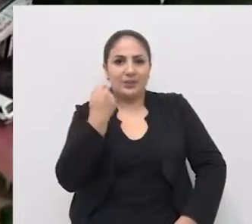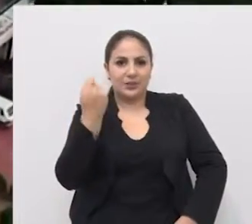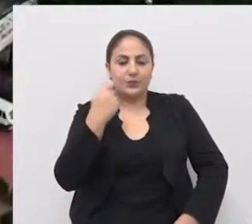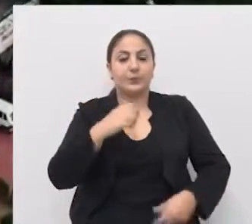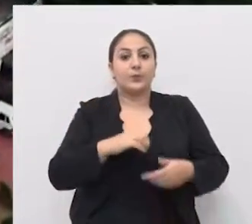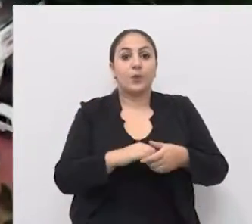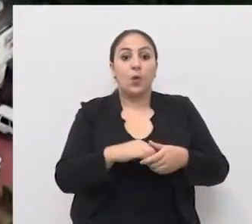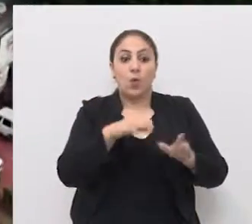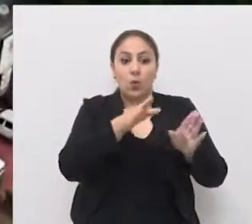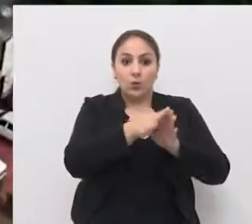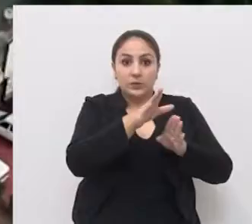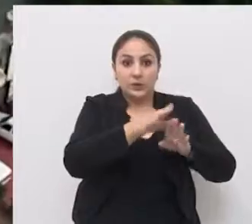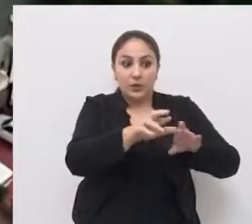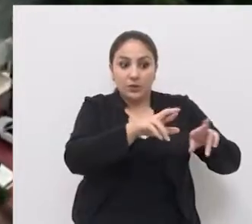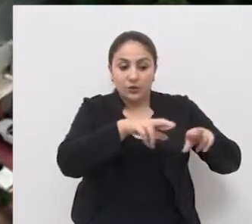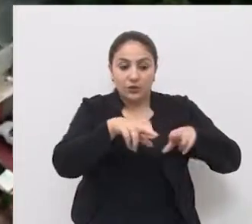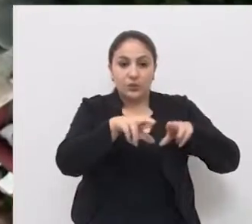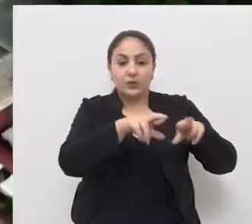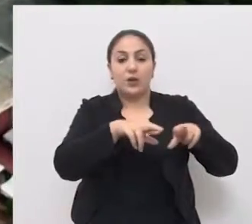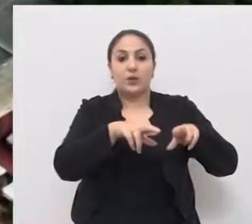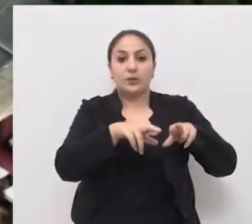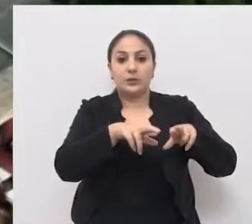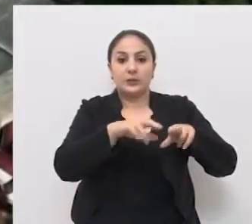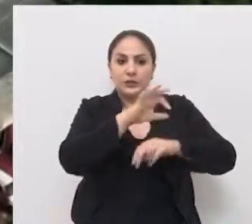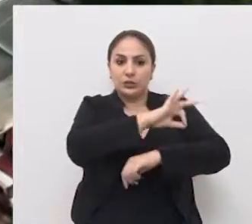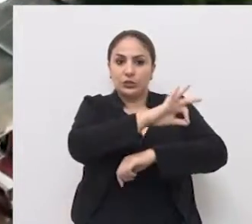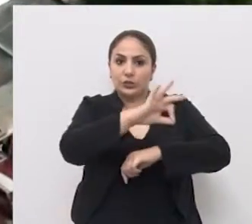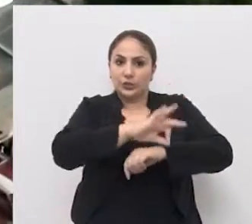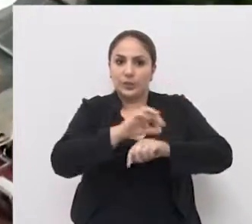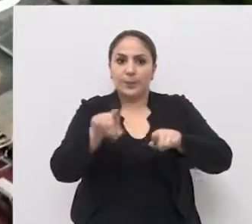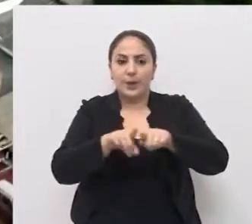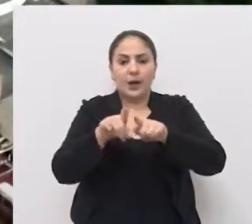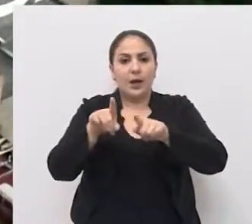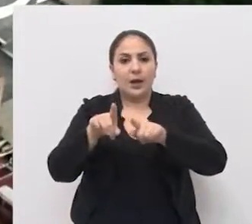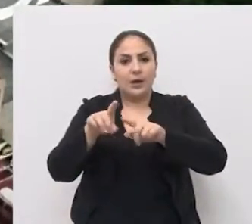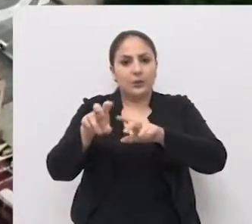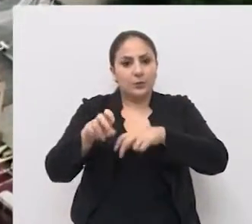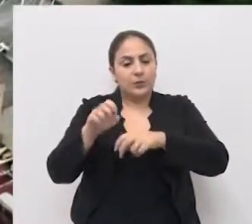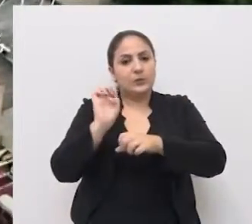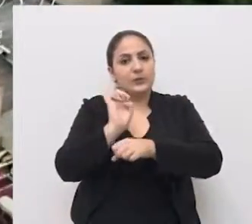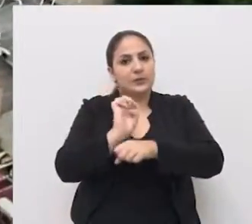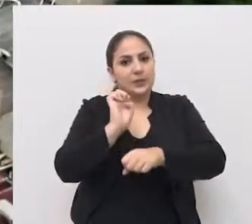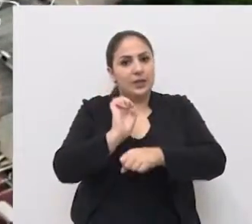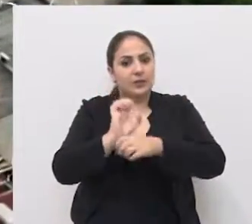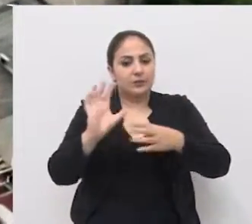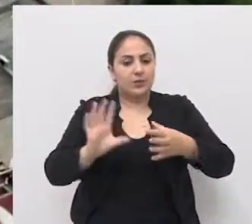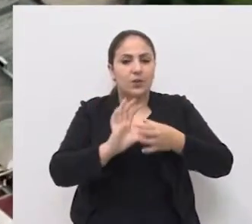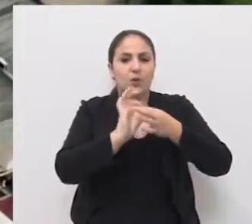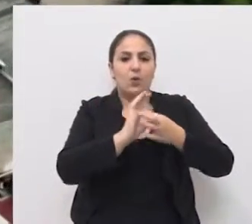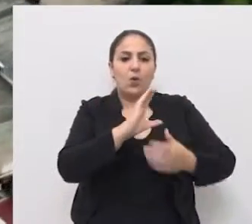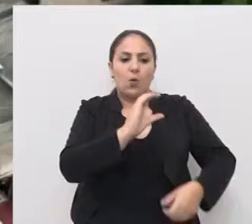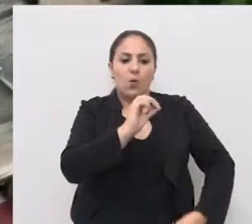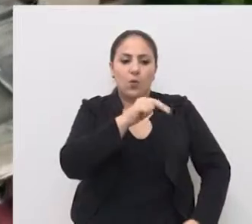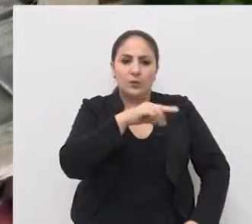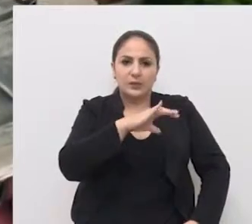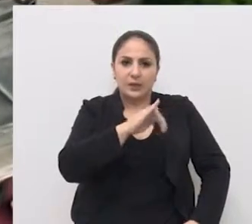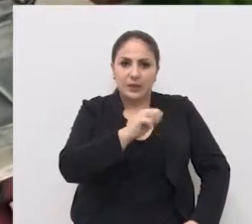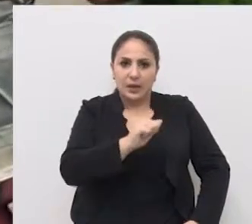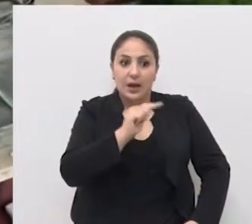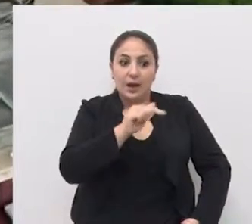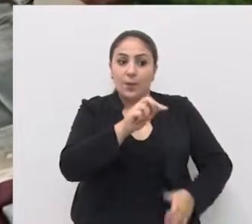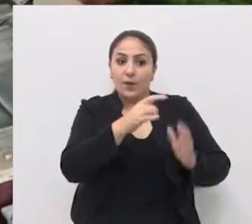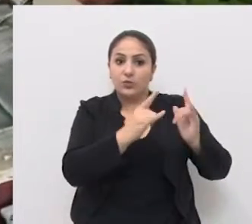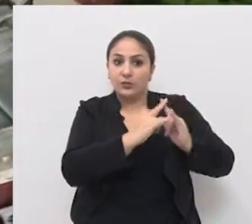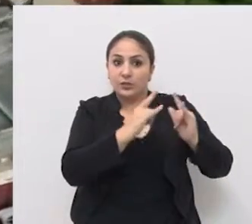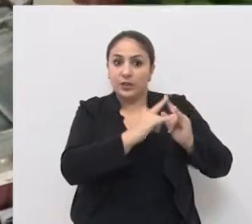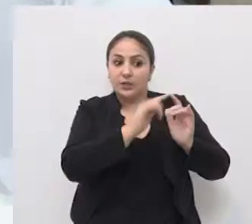Conselho Regional de Engenharia e Agronomia do Estado é vinculado ao CONFEA, órgão federal que